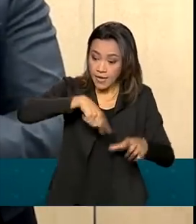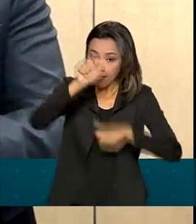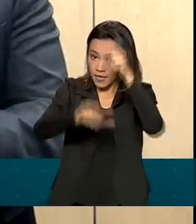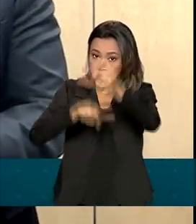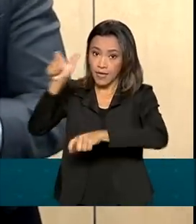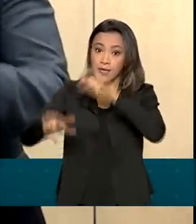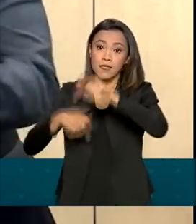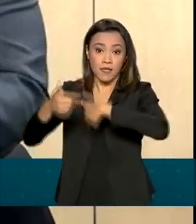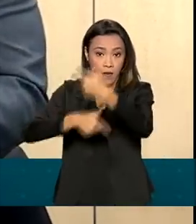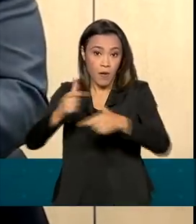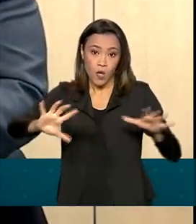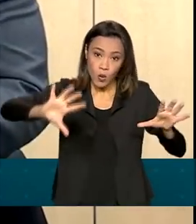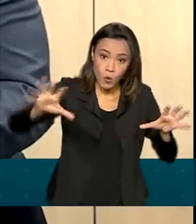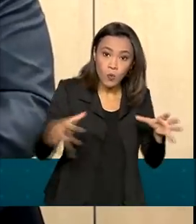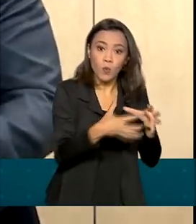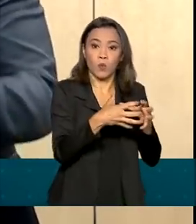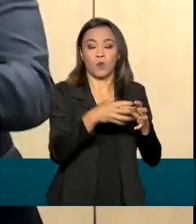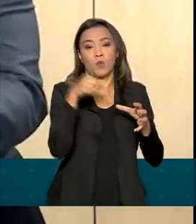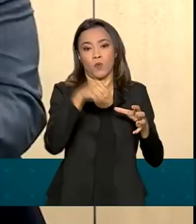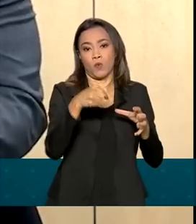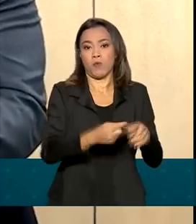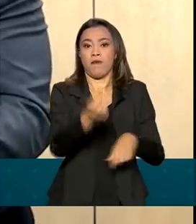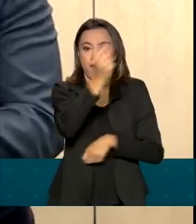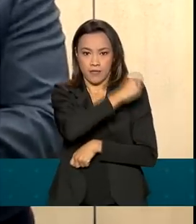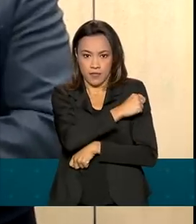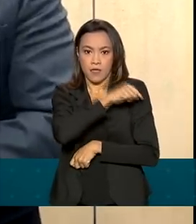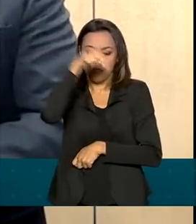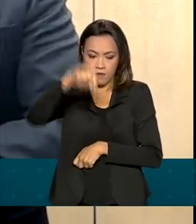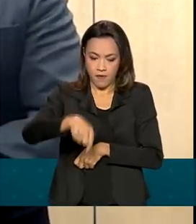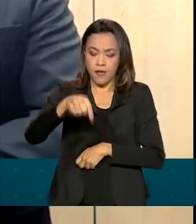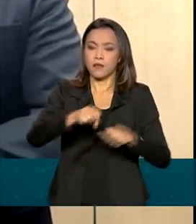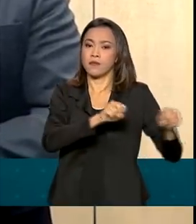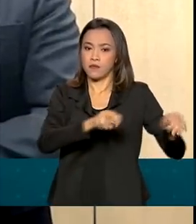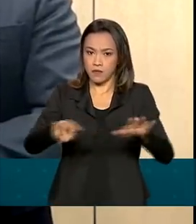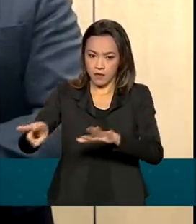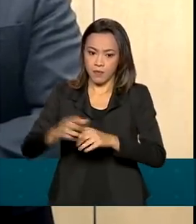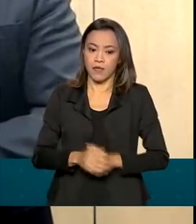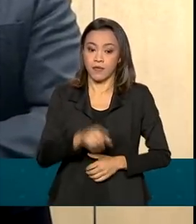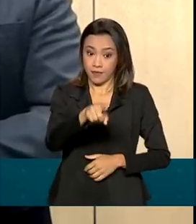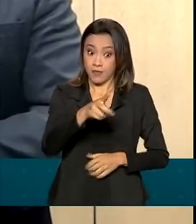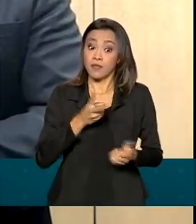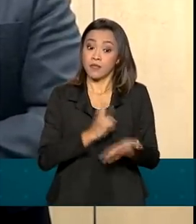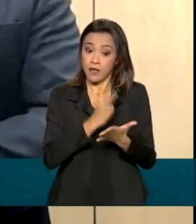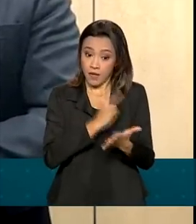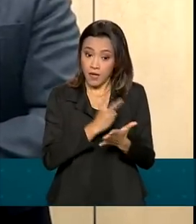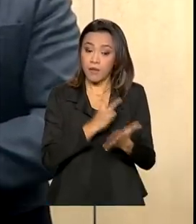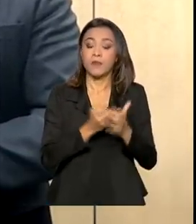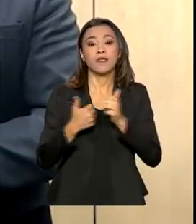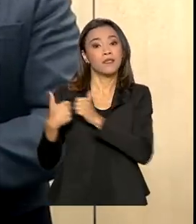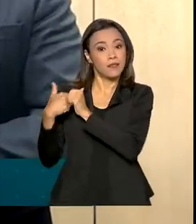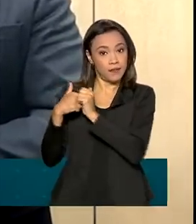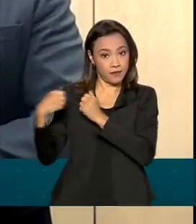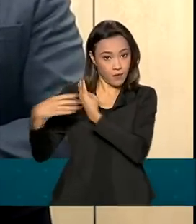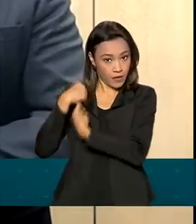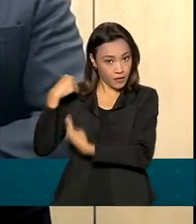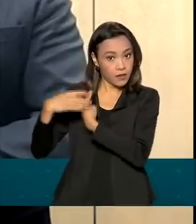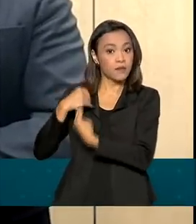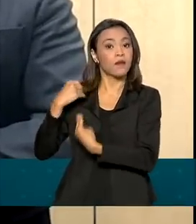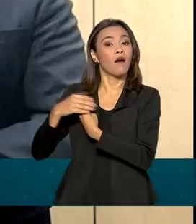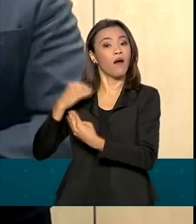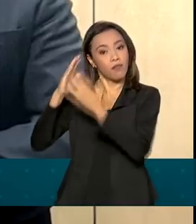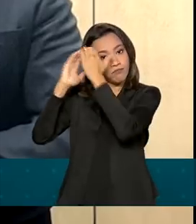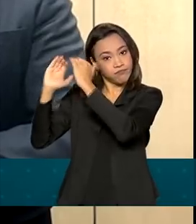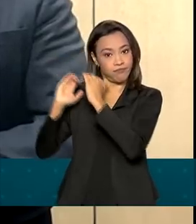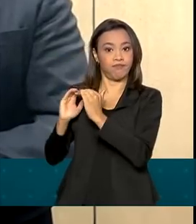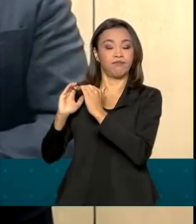de Imunizações e o início da vacinação já essa semana. Cumprindo a recomendação que recebemos do nosso presidente, o presidente Bolsonaro,